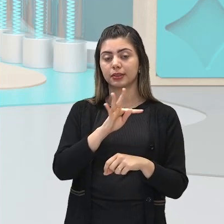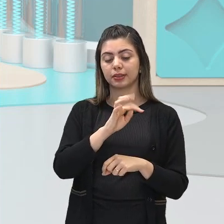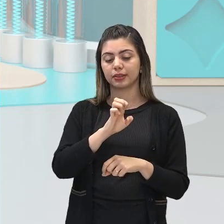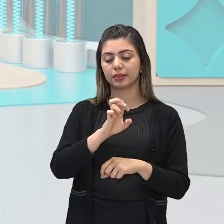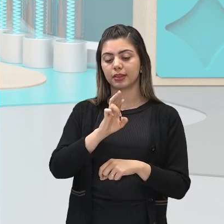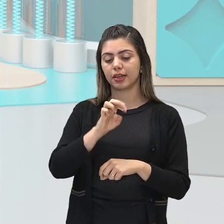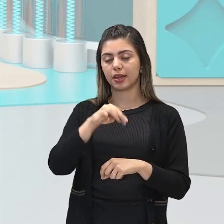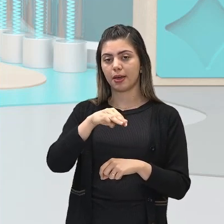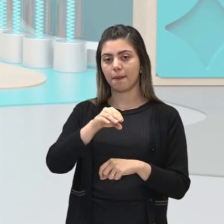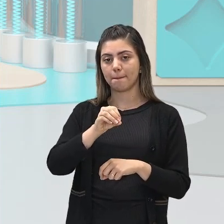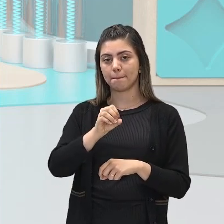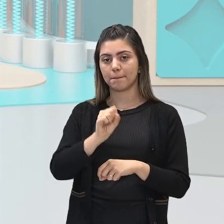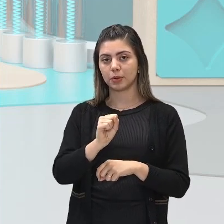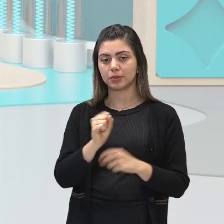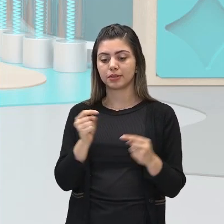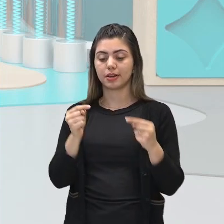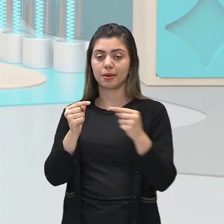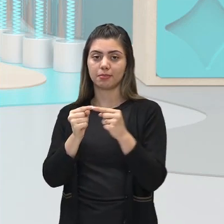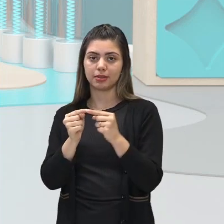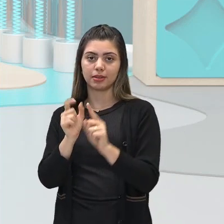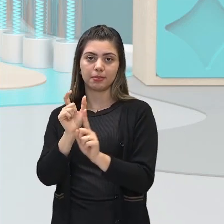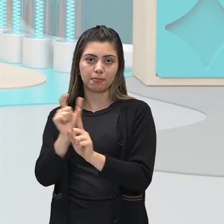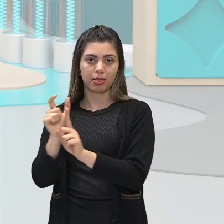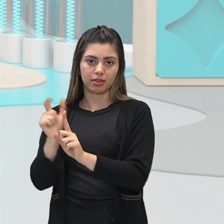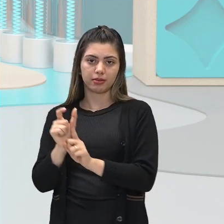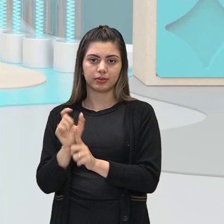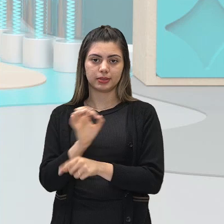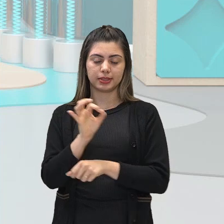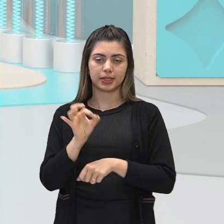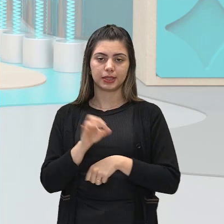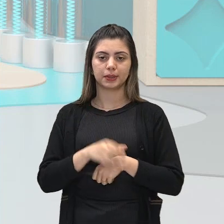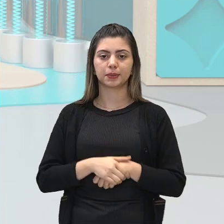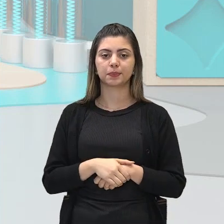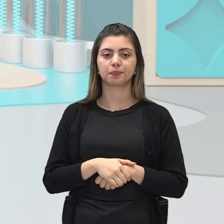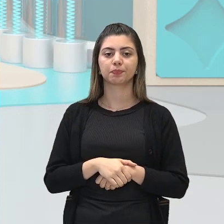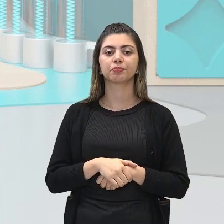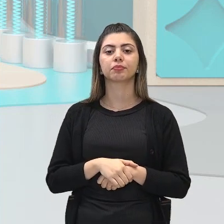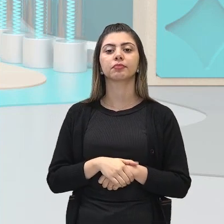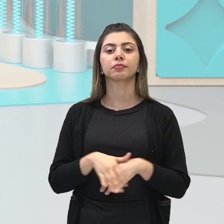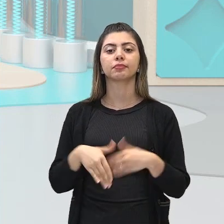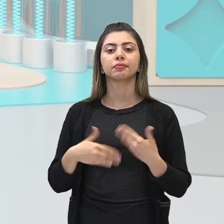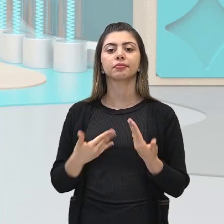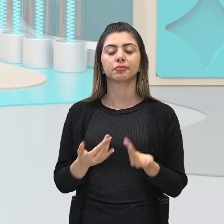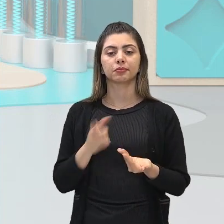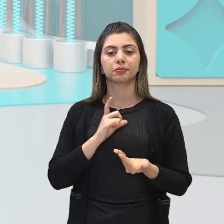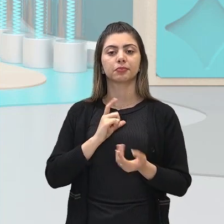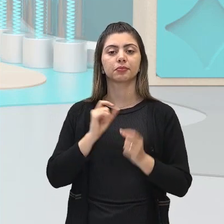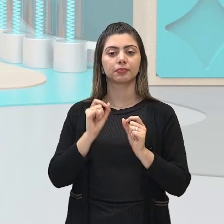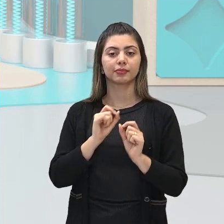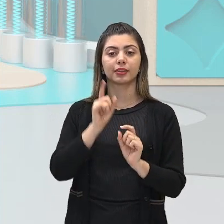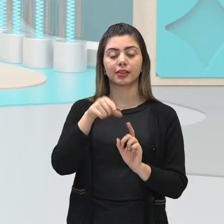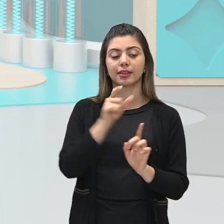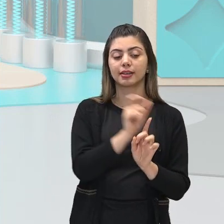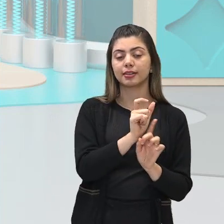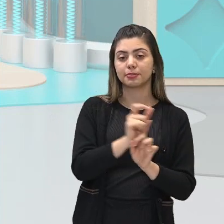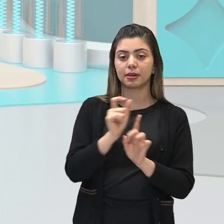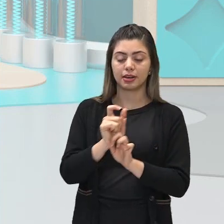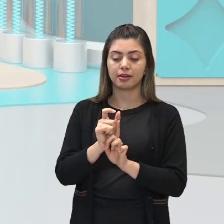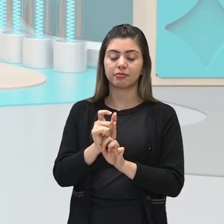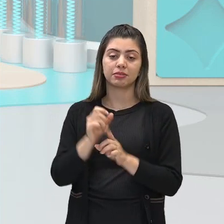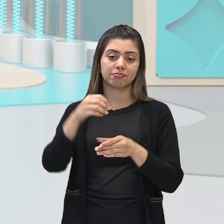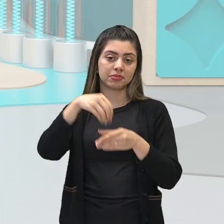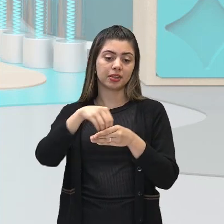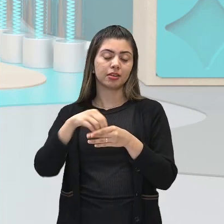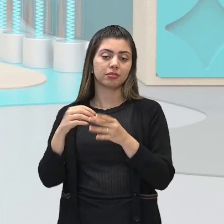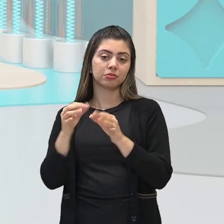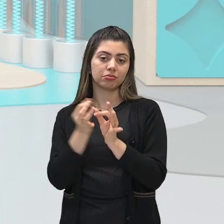termos significa palavras, né? Ou então expressões que dentro de um contexto